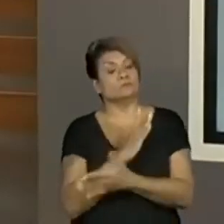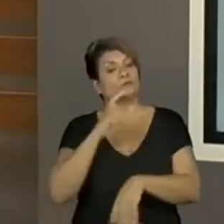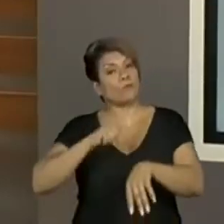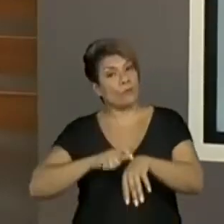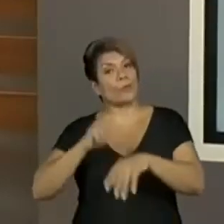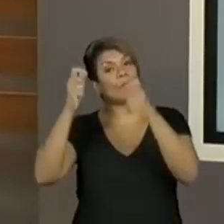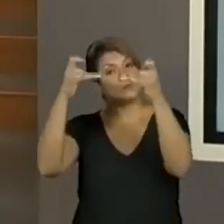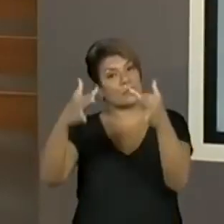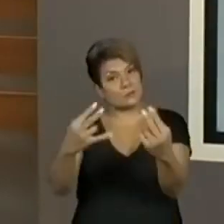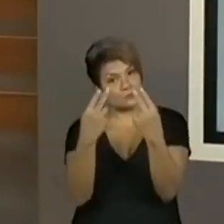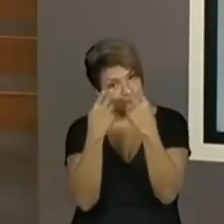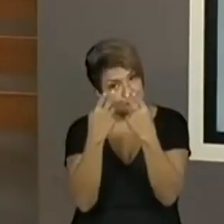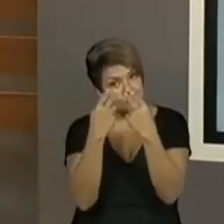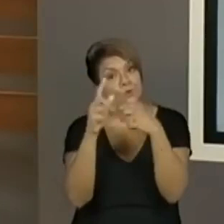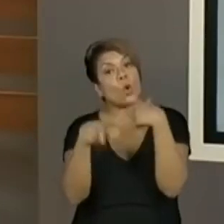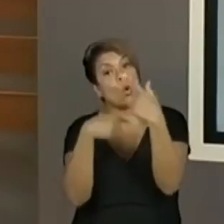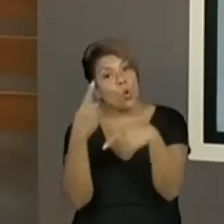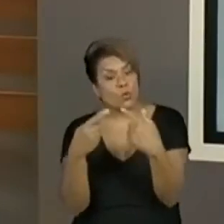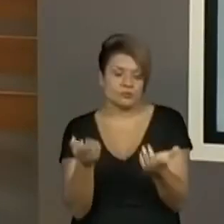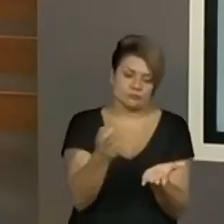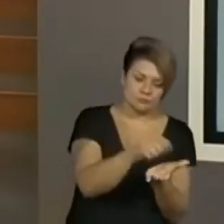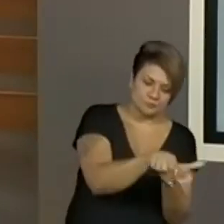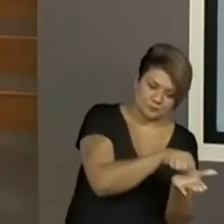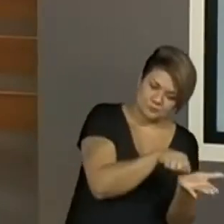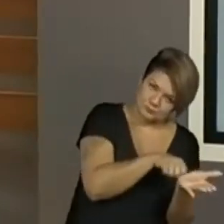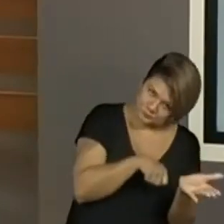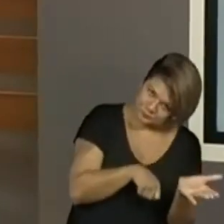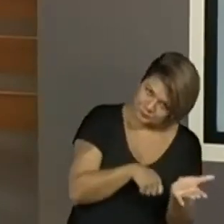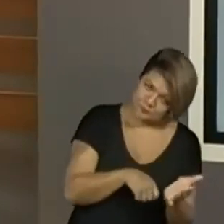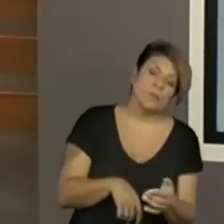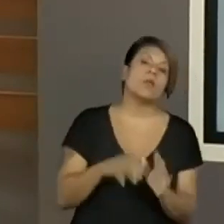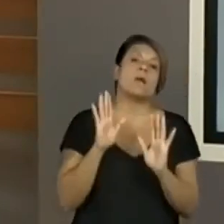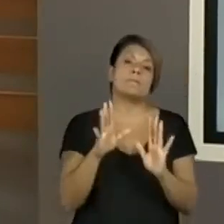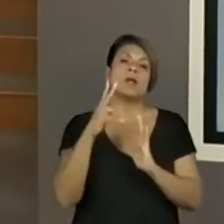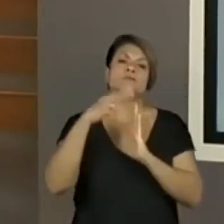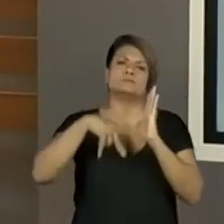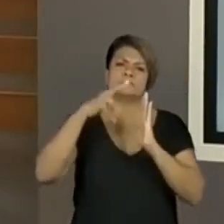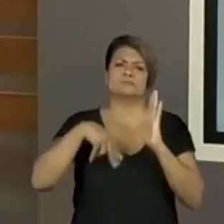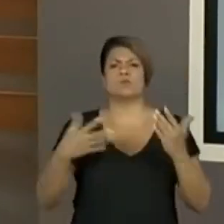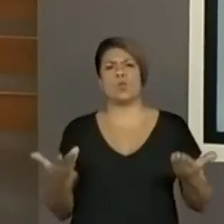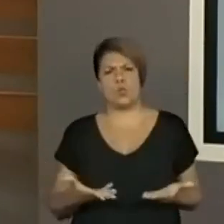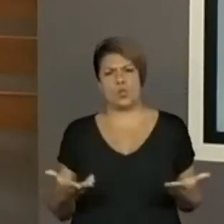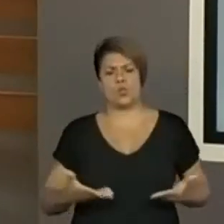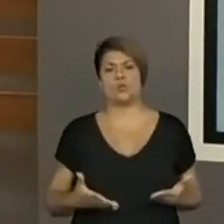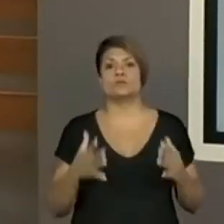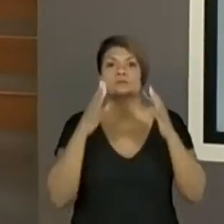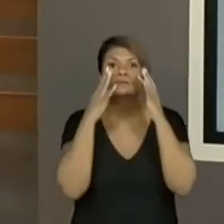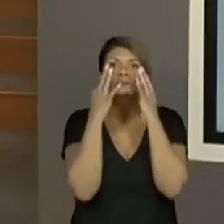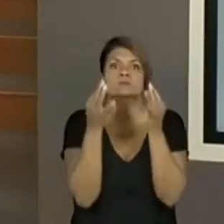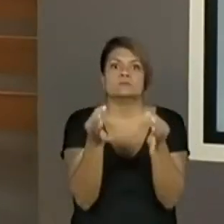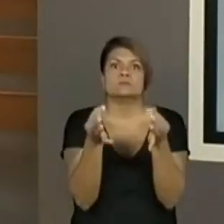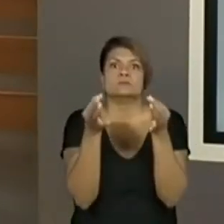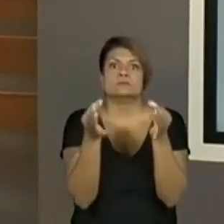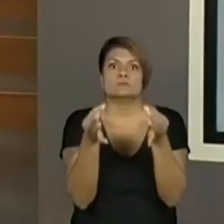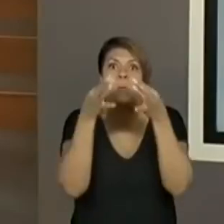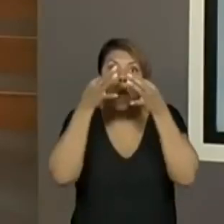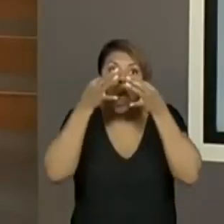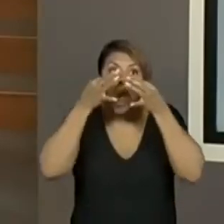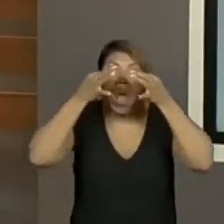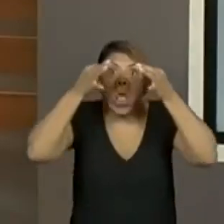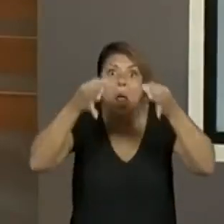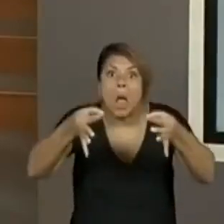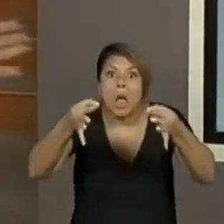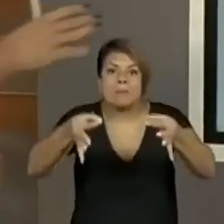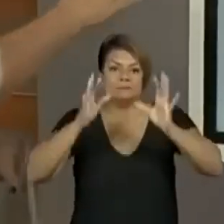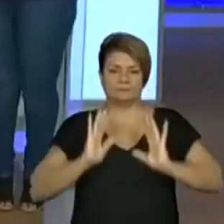tem momentos que eu vou registrar. Mas, como vai ser bastante leitura, também quero que preste muita atenção. É uma